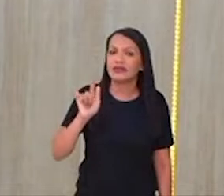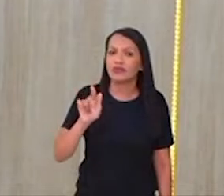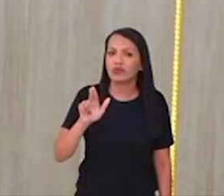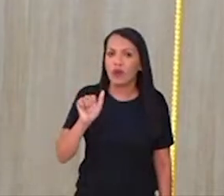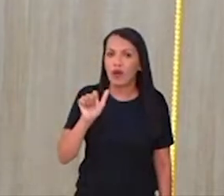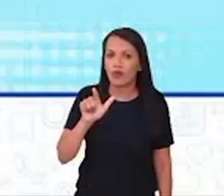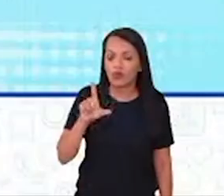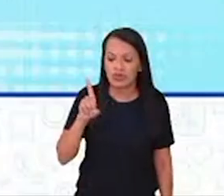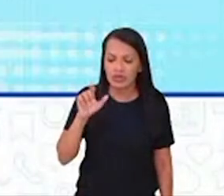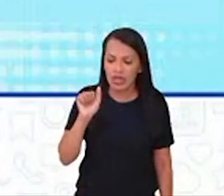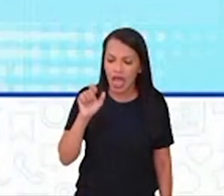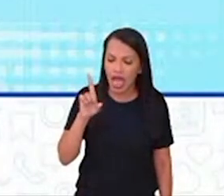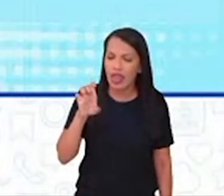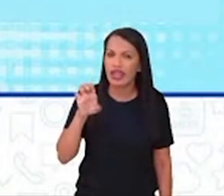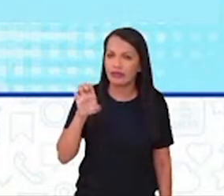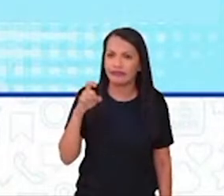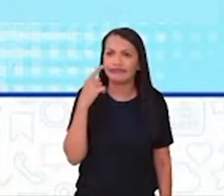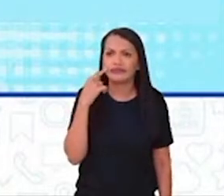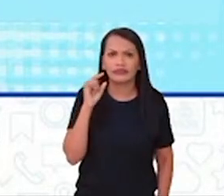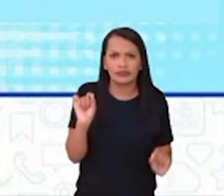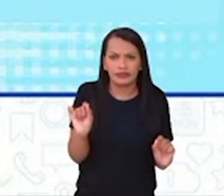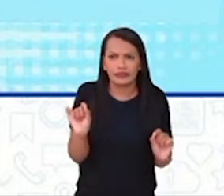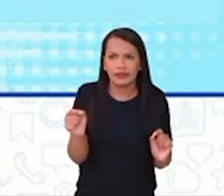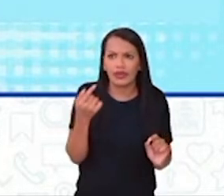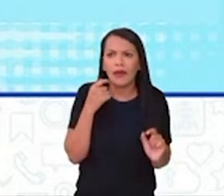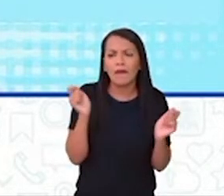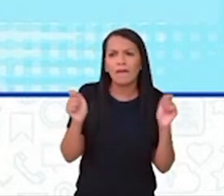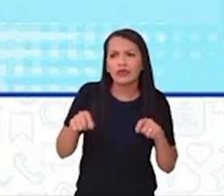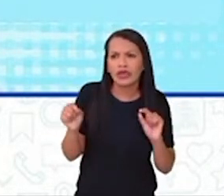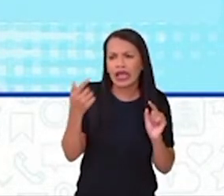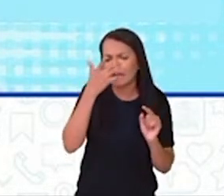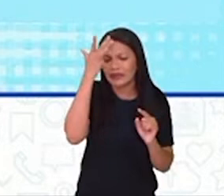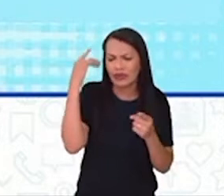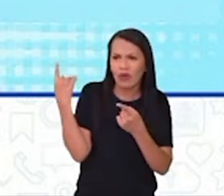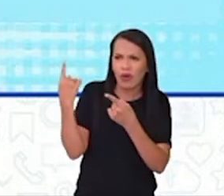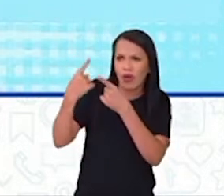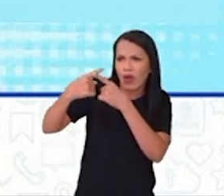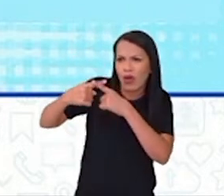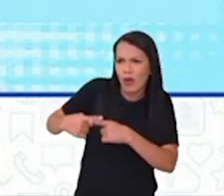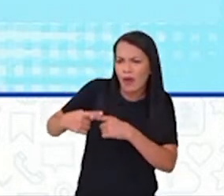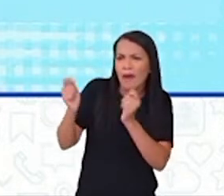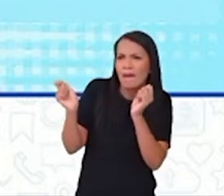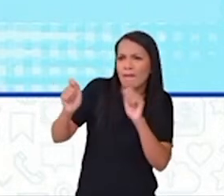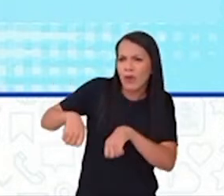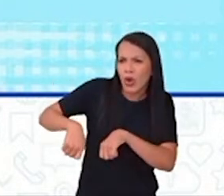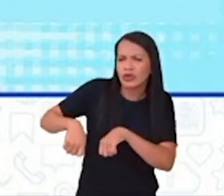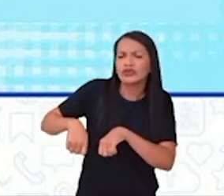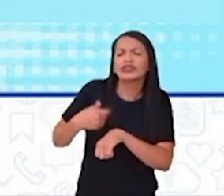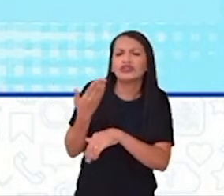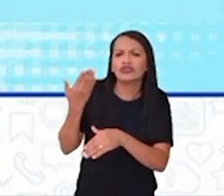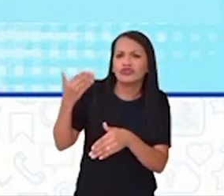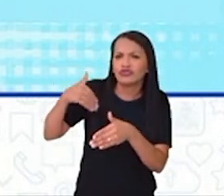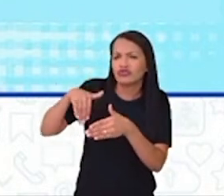plural. Poderiam jogar em pé de igualdade com outro time. Porque em pé de igualdade significa que o quê? Com